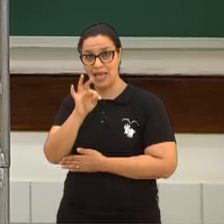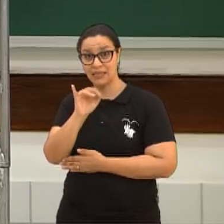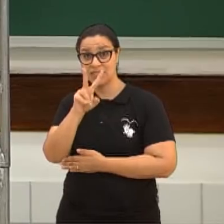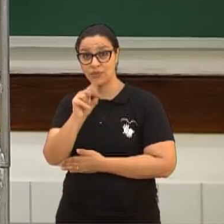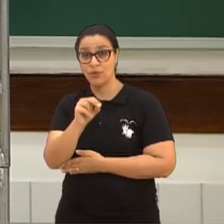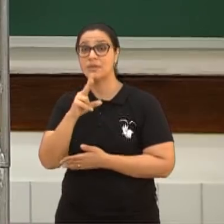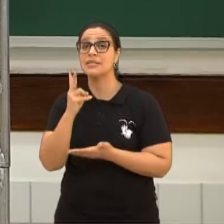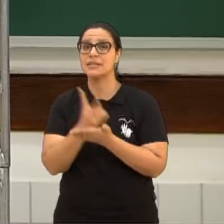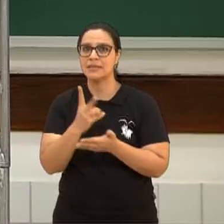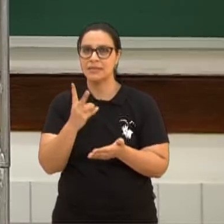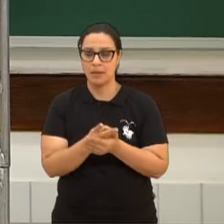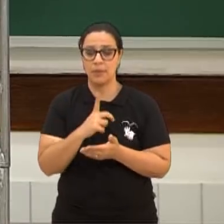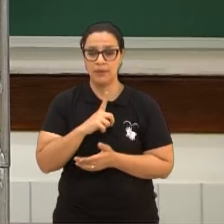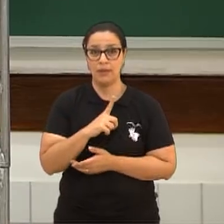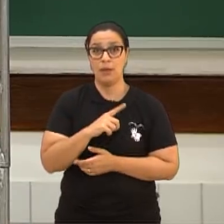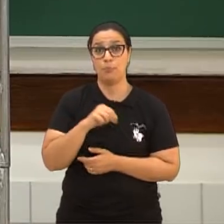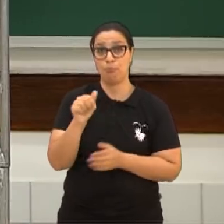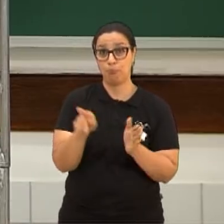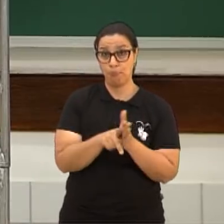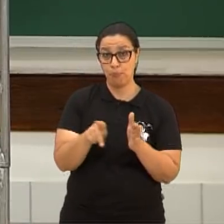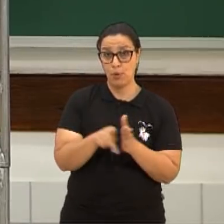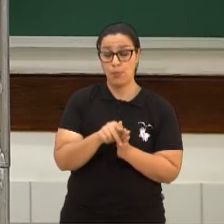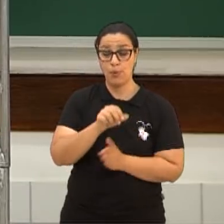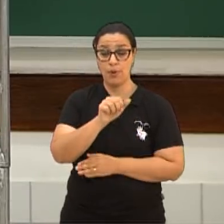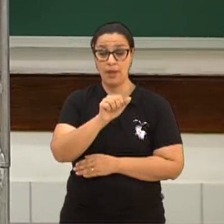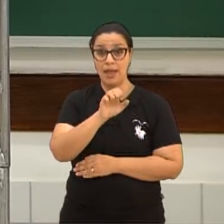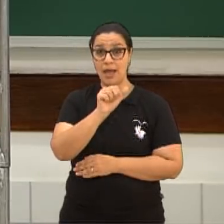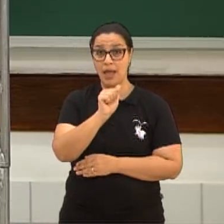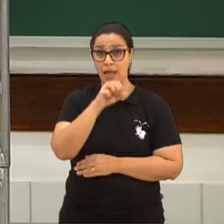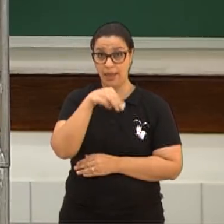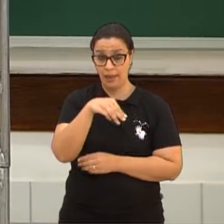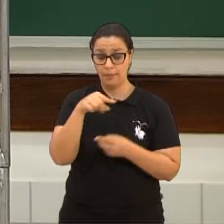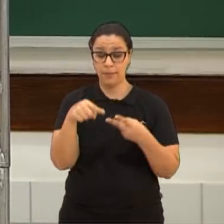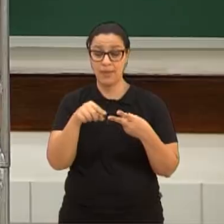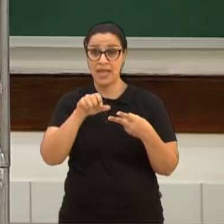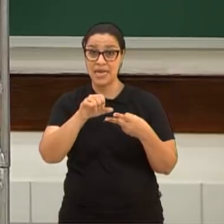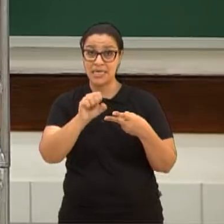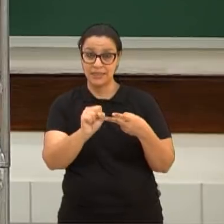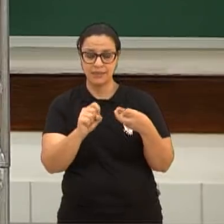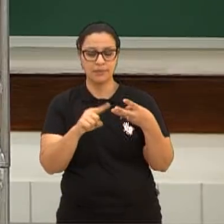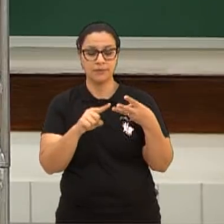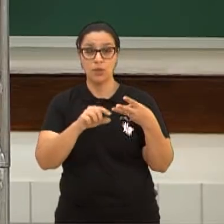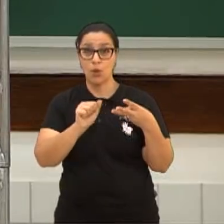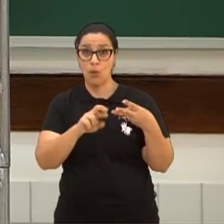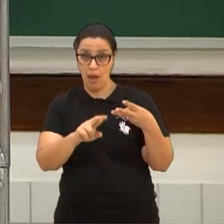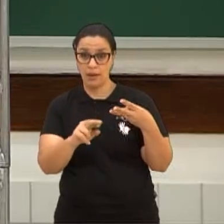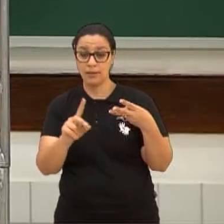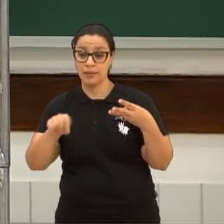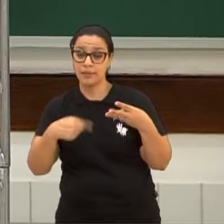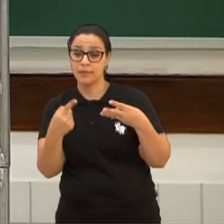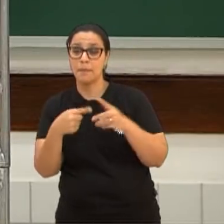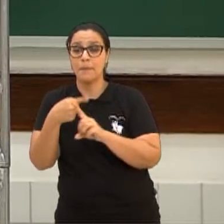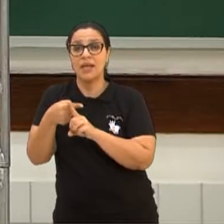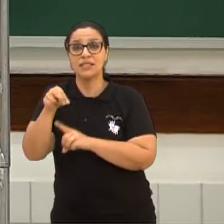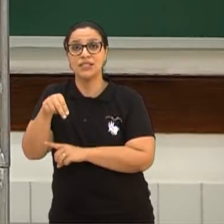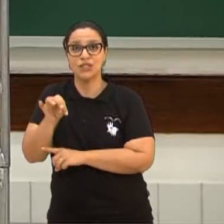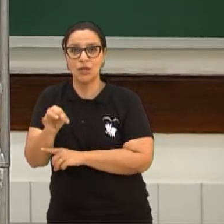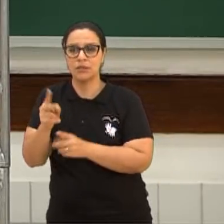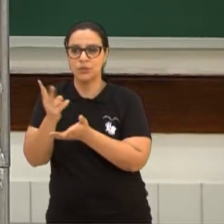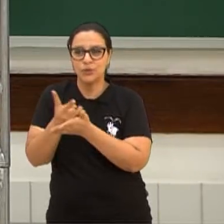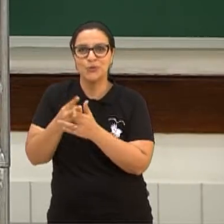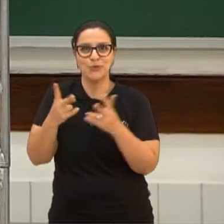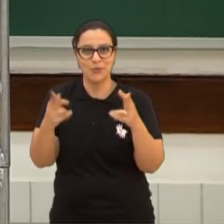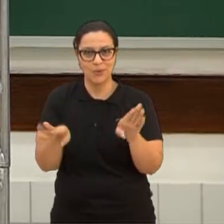sempre após o verbo am, is ou are, ok? O restante vai permanecer igual. Vamos aos